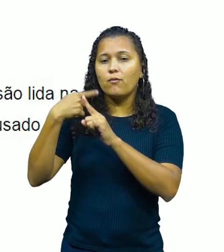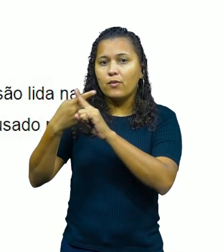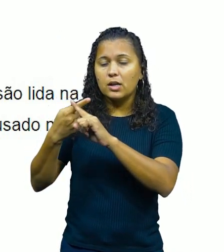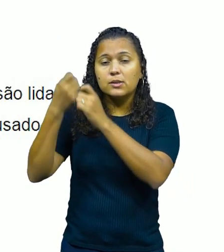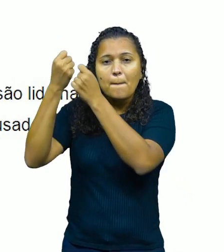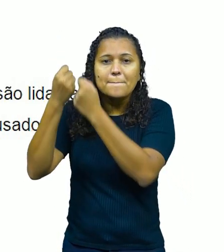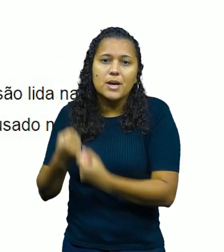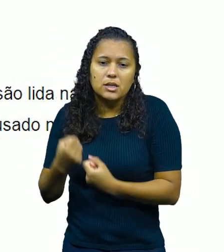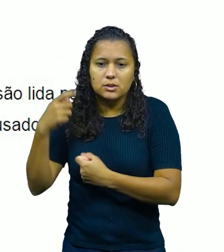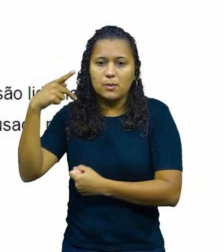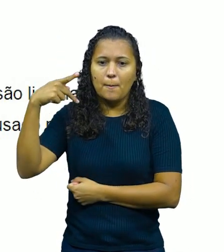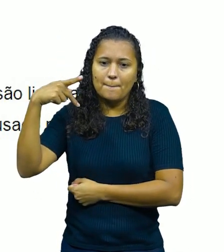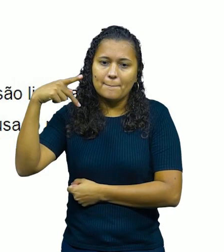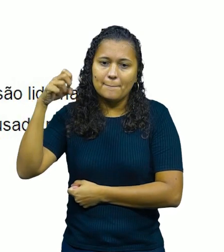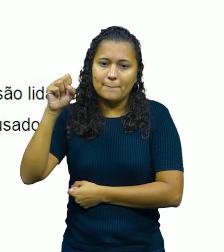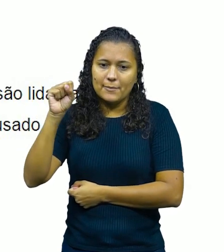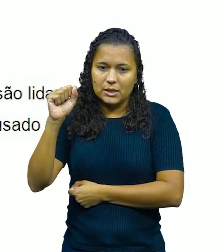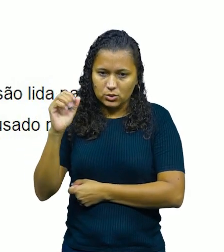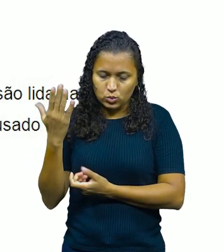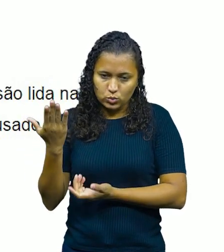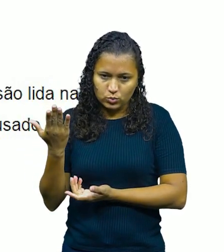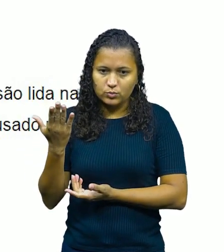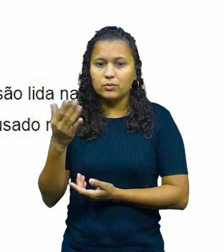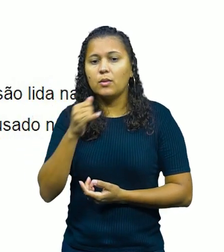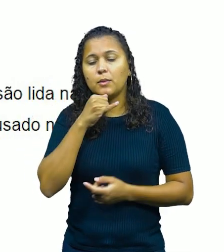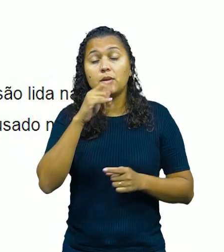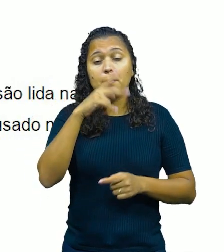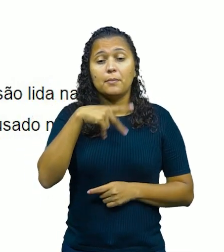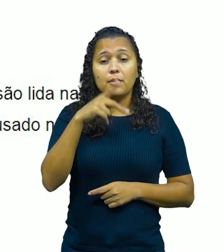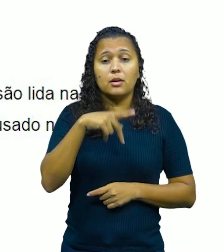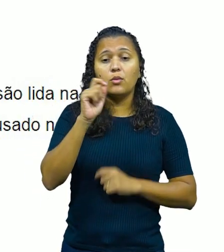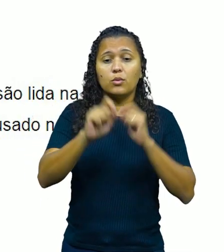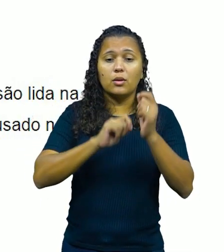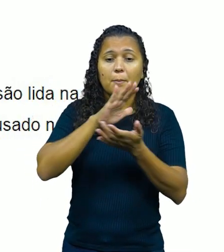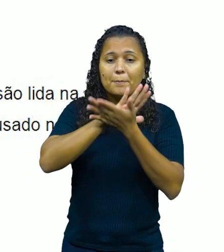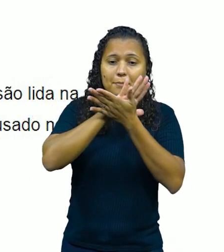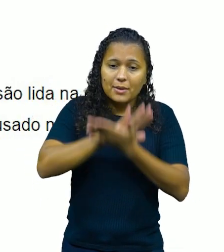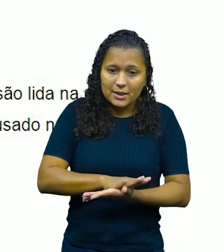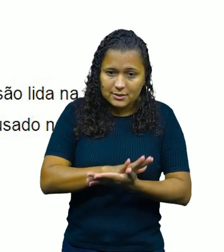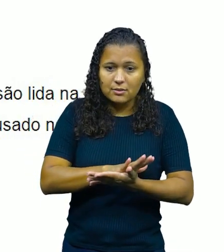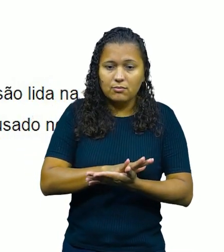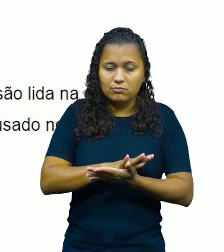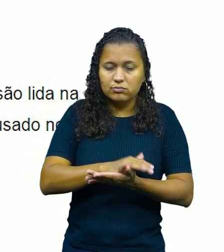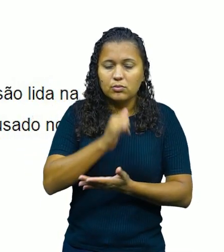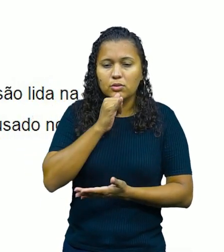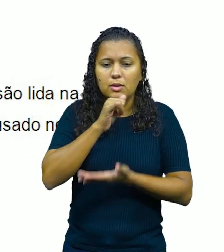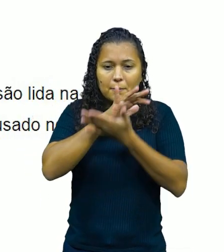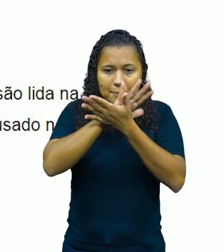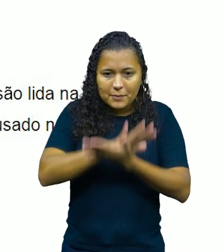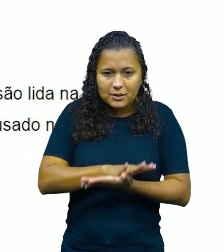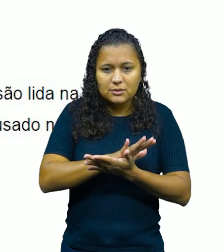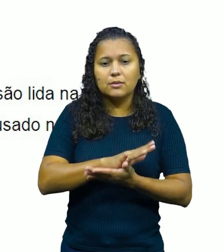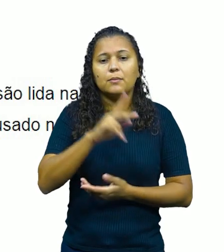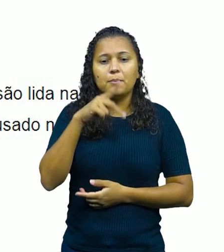vezes o peso. Então, para P, você quer descobrir o que é a pressão. Para que você descubra a pressão, é necessário que você